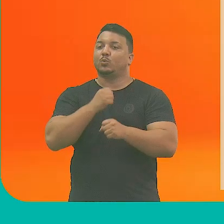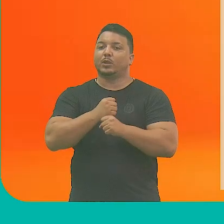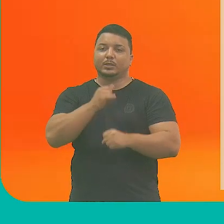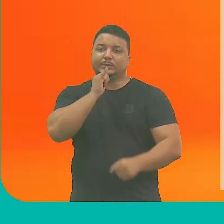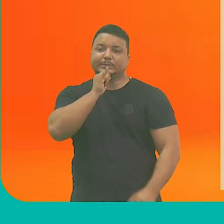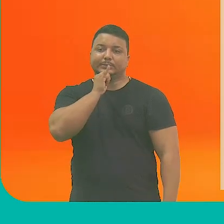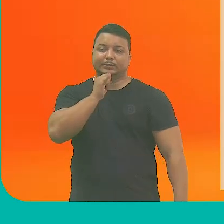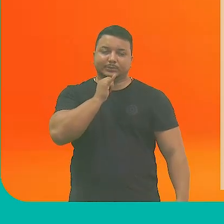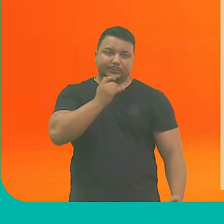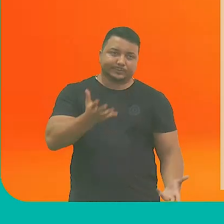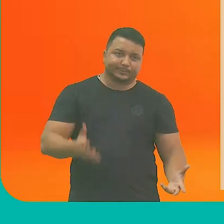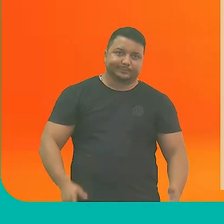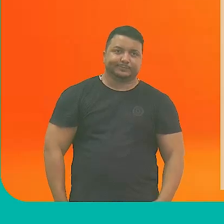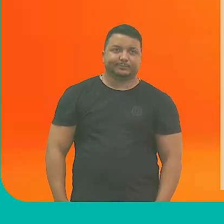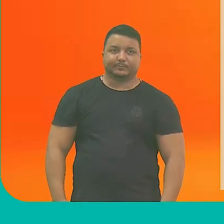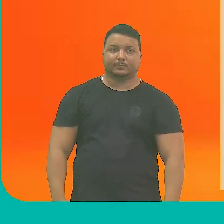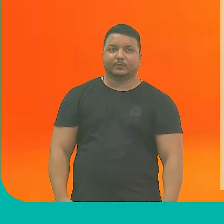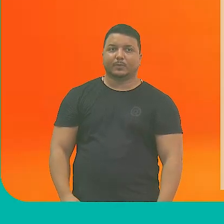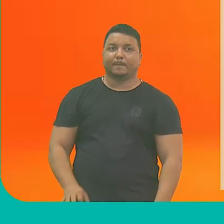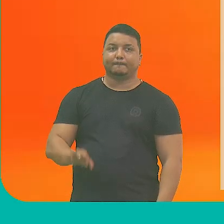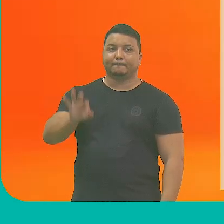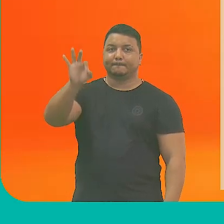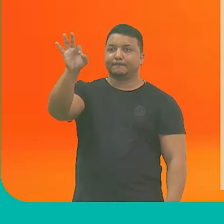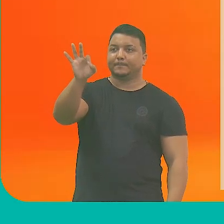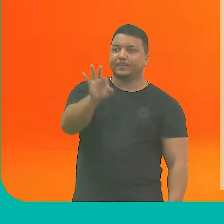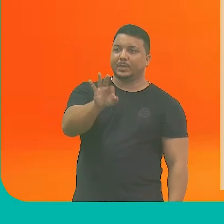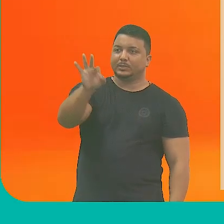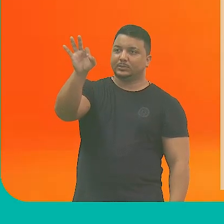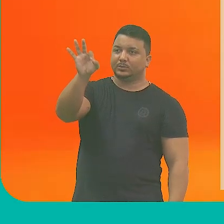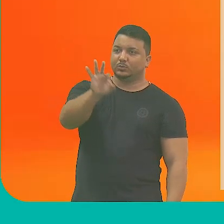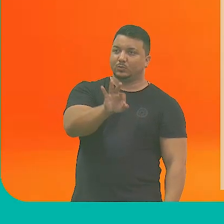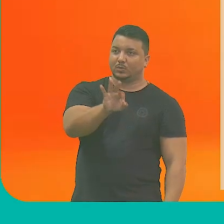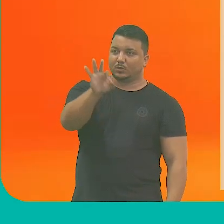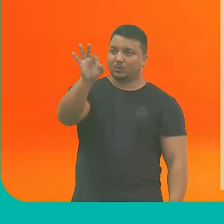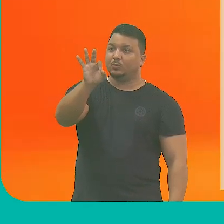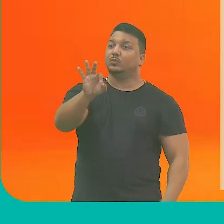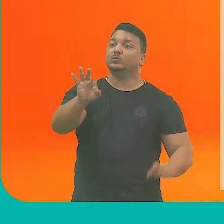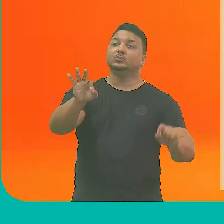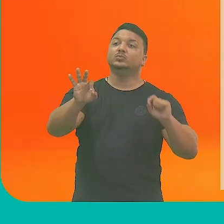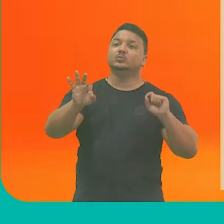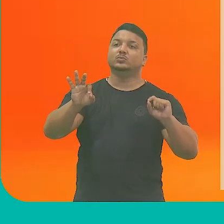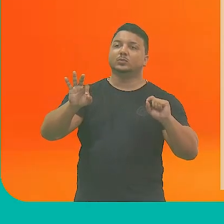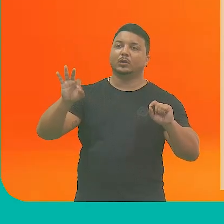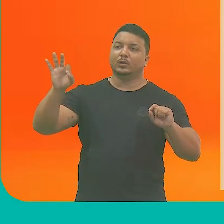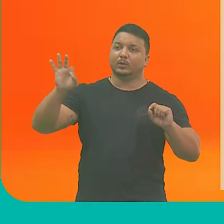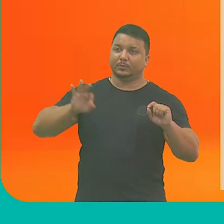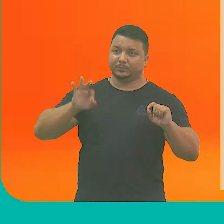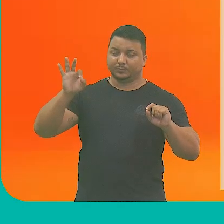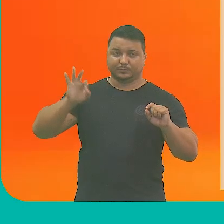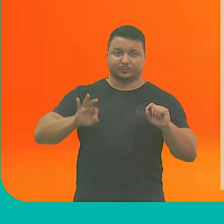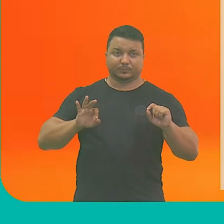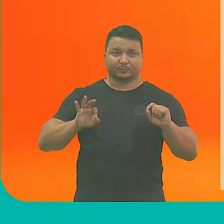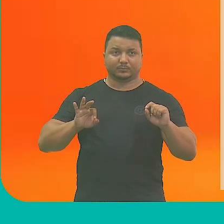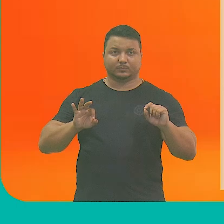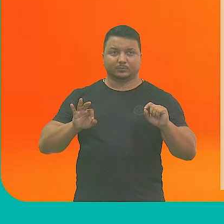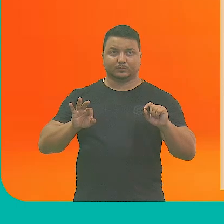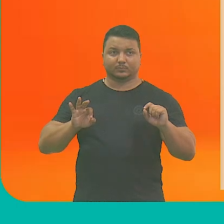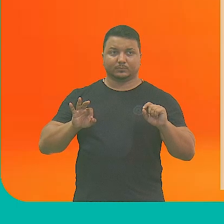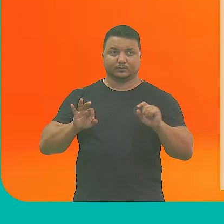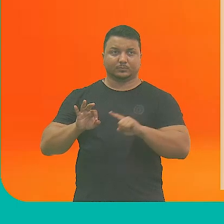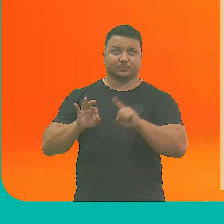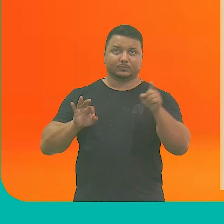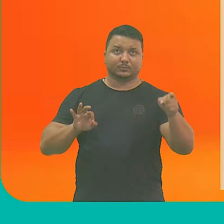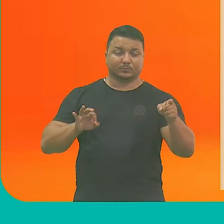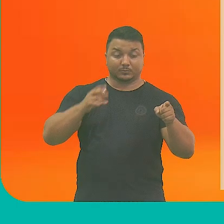exemplo, o percentual de né, o percentual